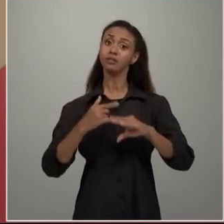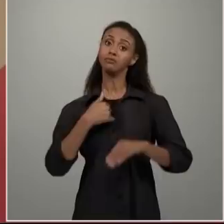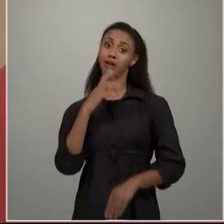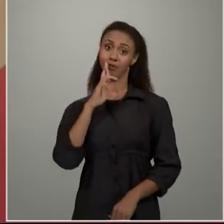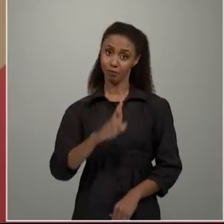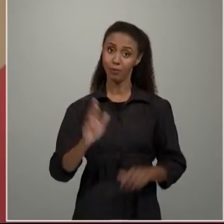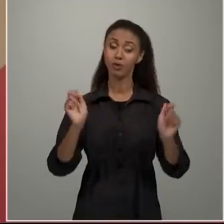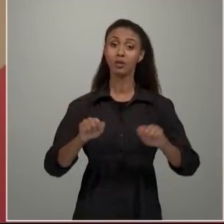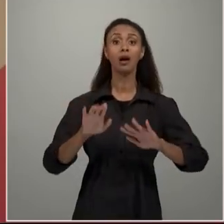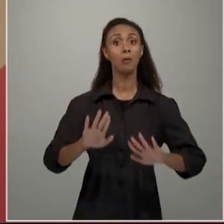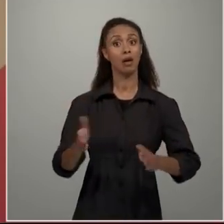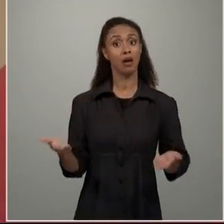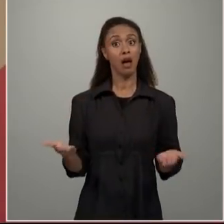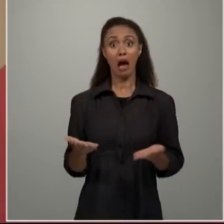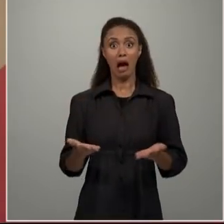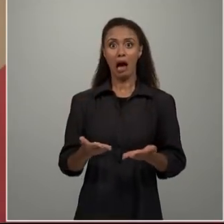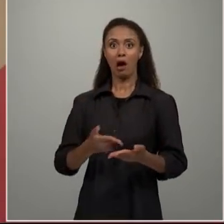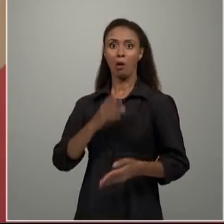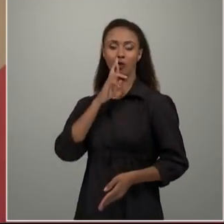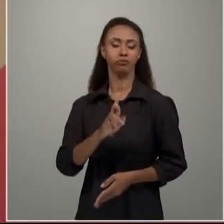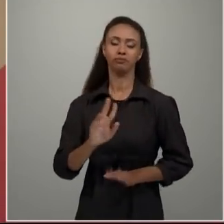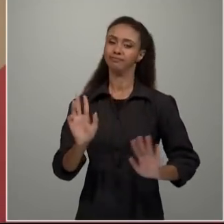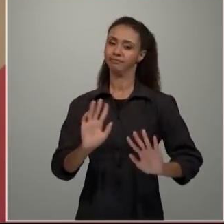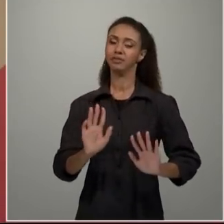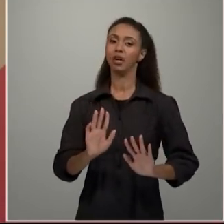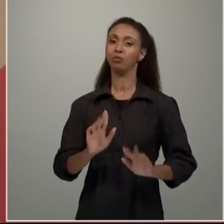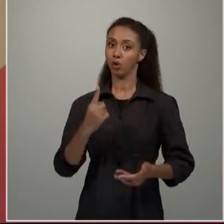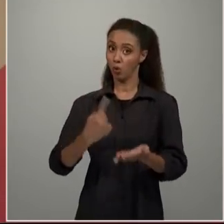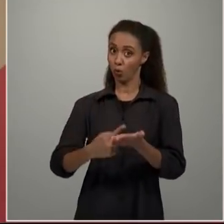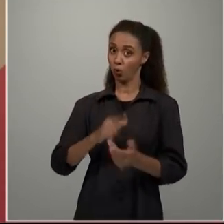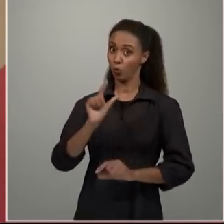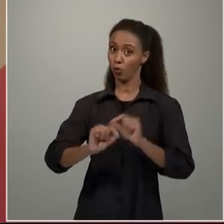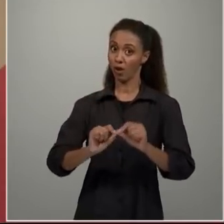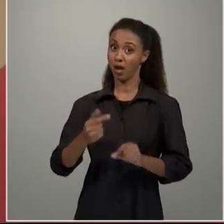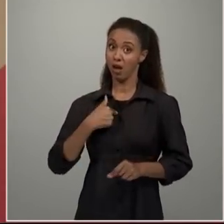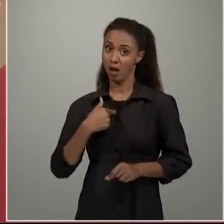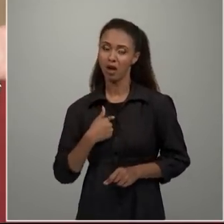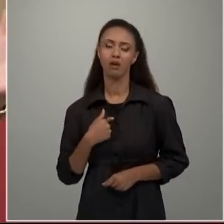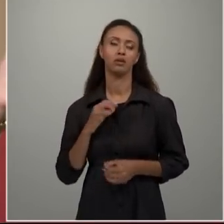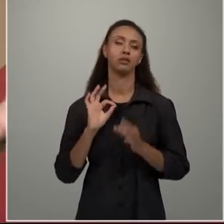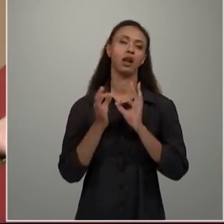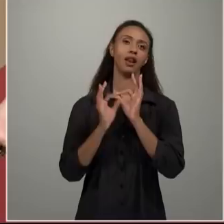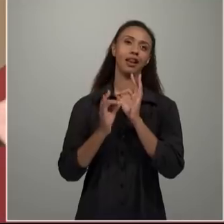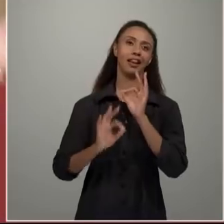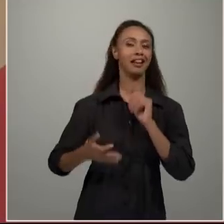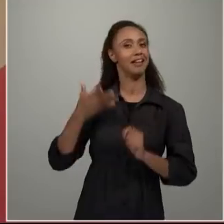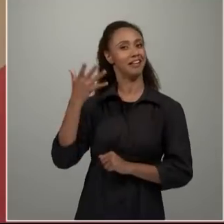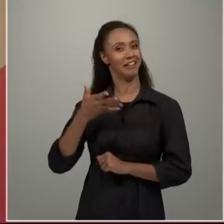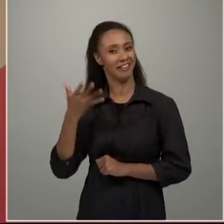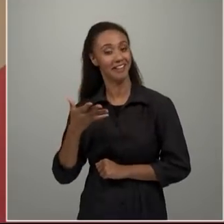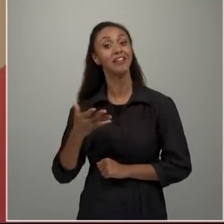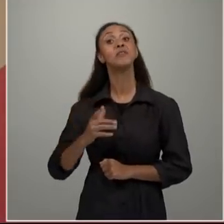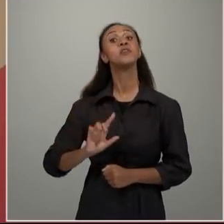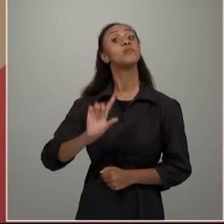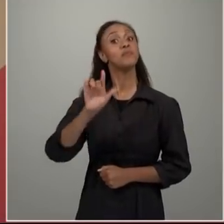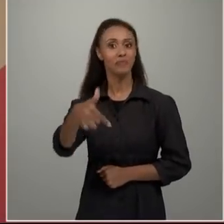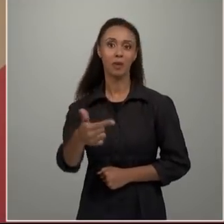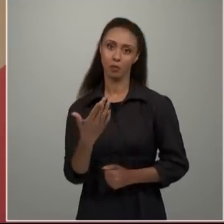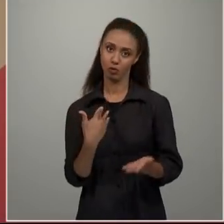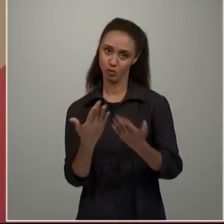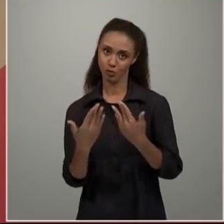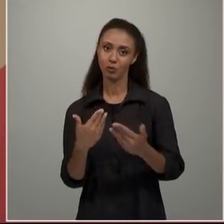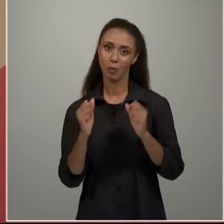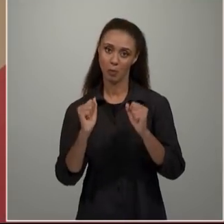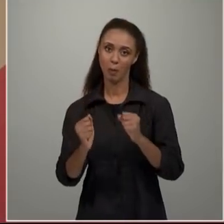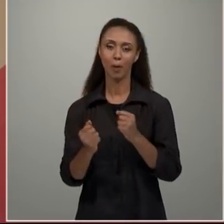só que se eu não vou responder de imediato não combinar o seguinte eu vou falar falar falar falar falar falar e depois a gente conversa e nós